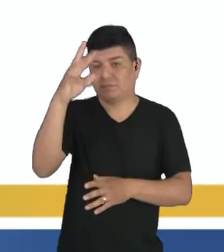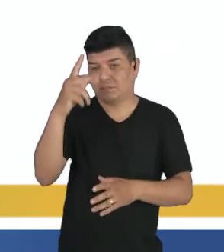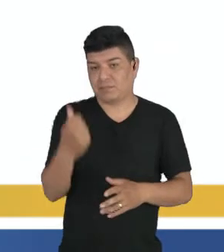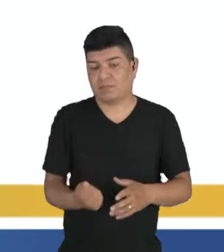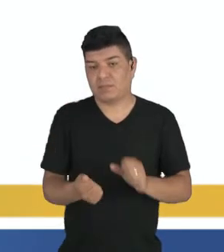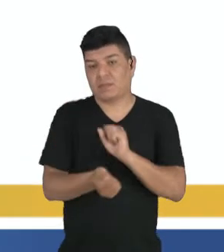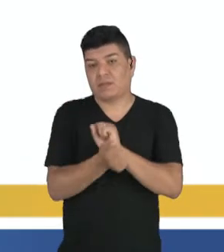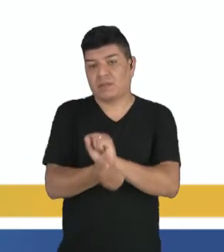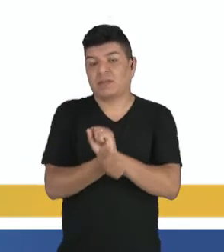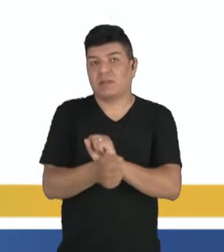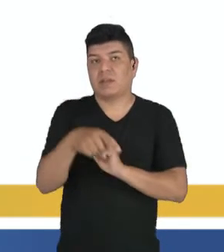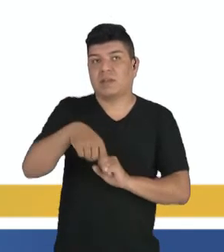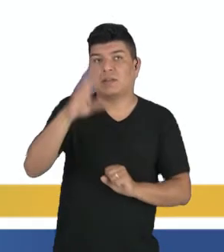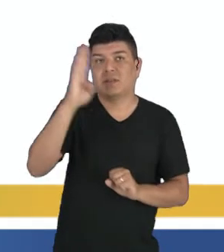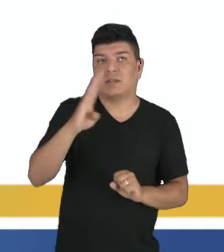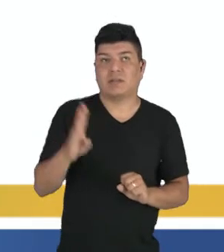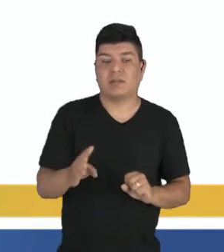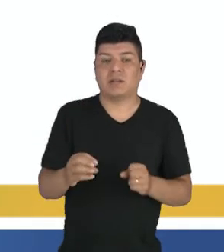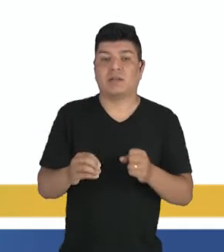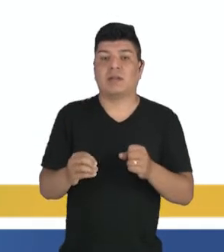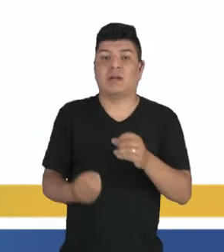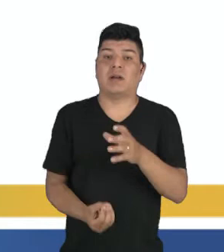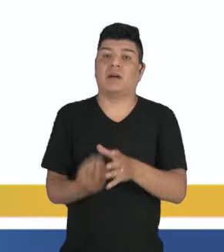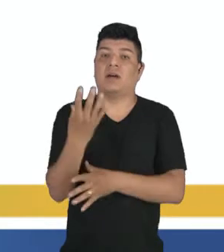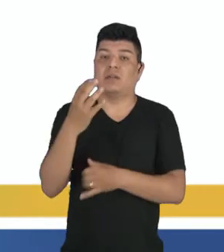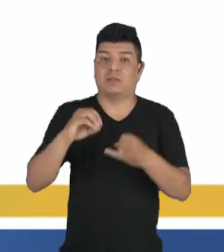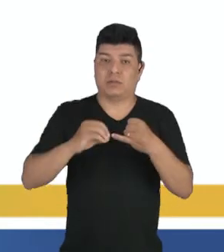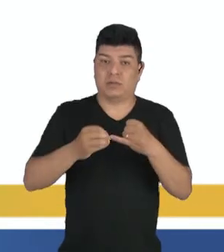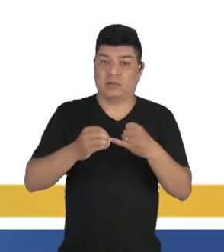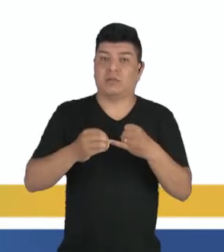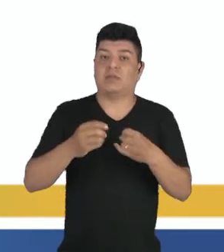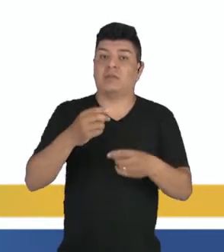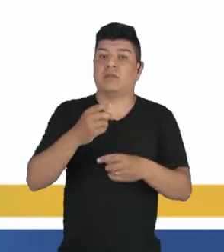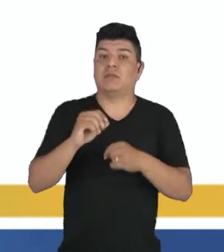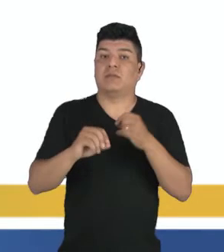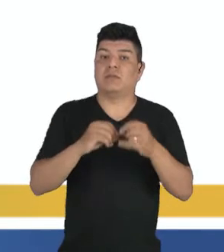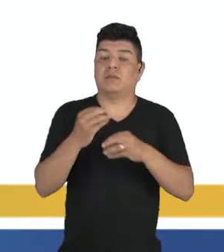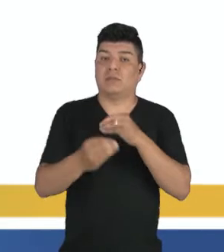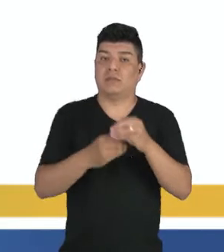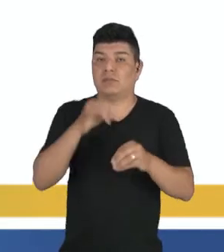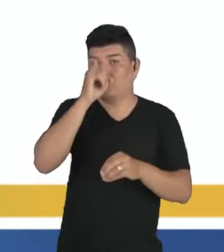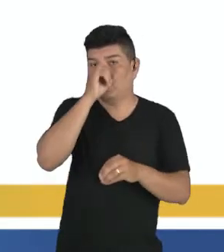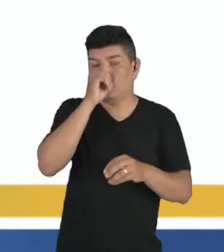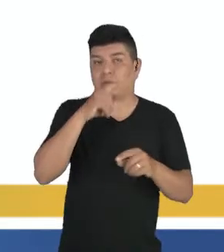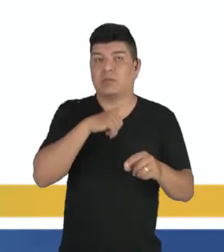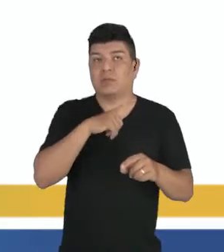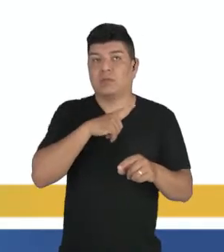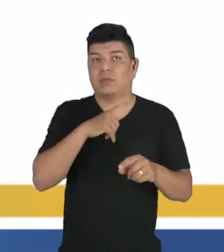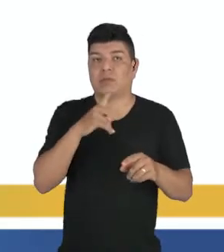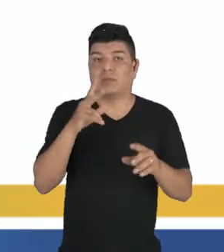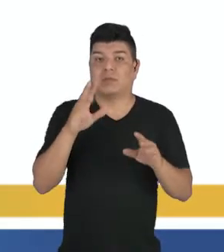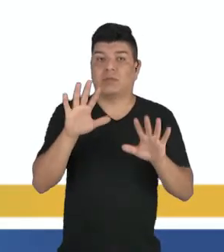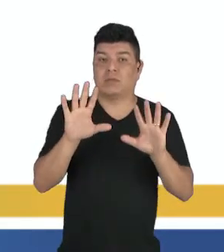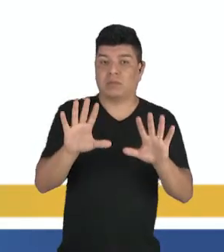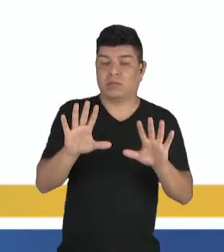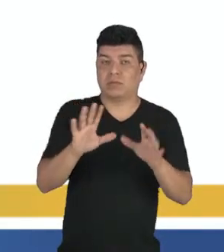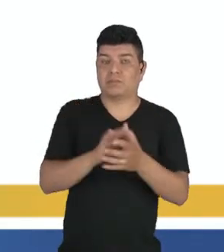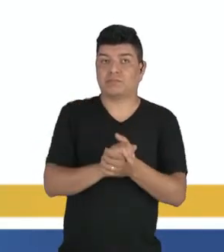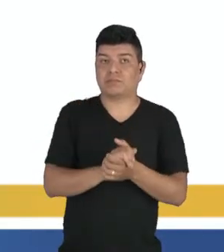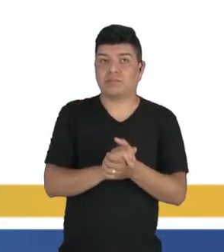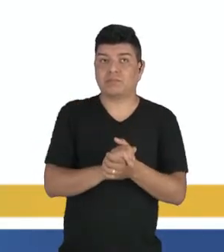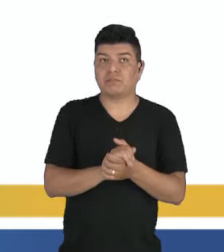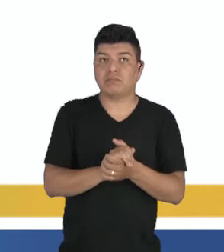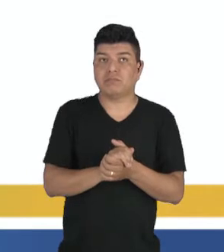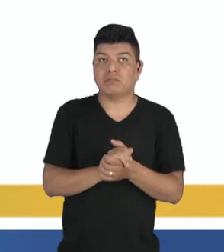africanos escravizados no Brasil, a origem é incerta, parece apontar que, ao menos como